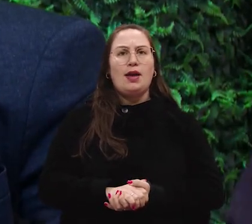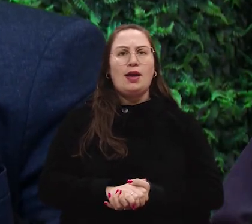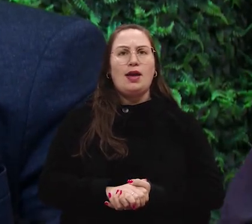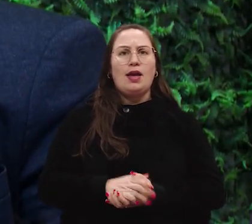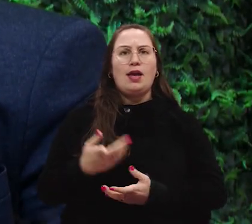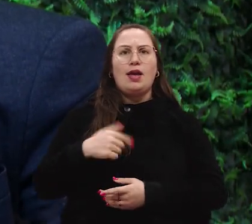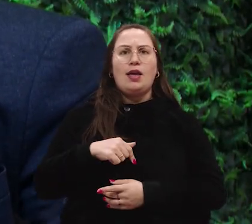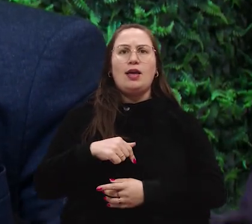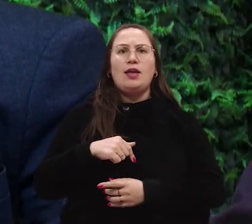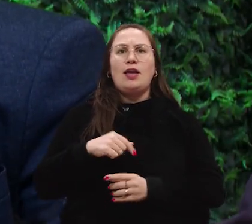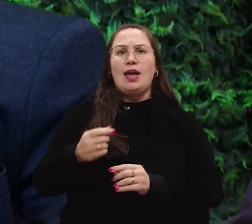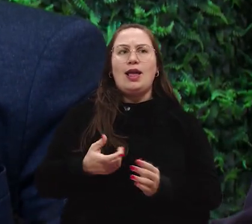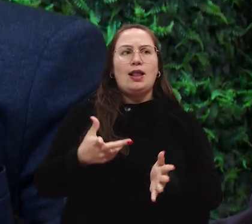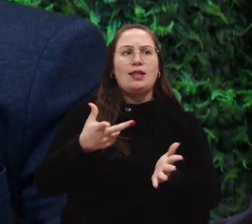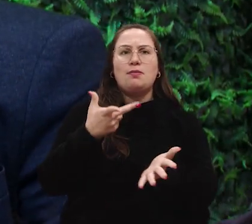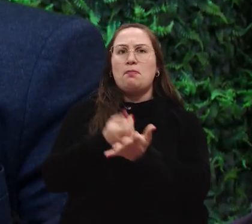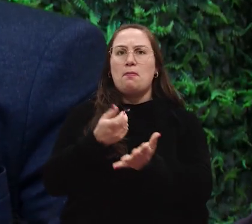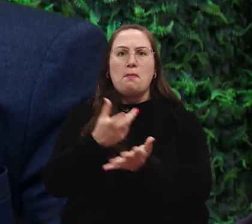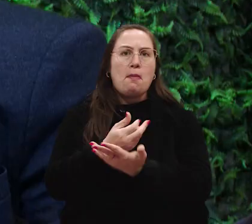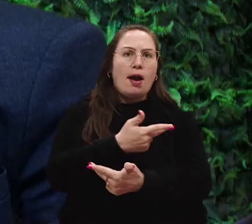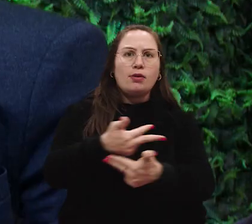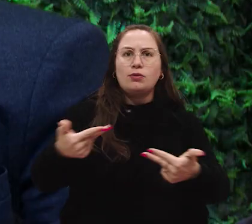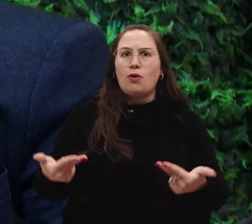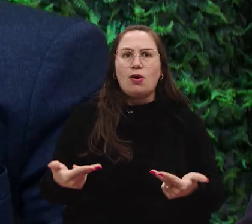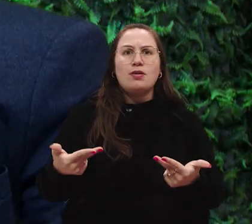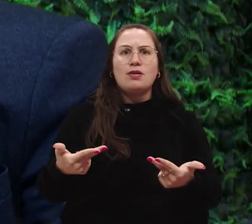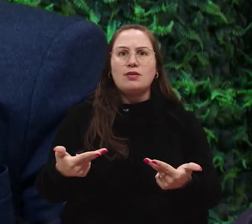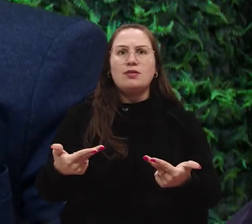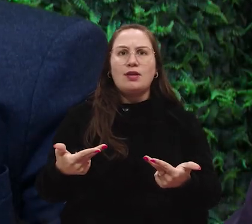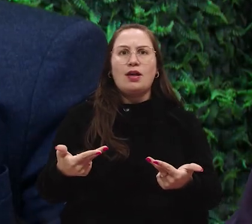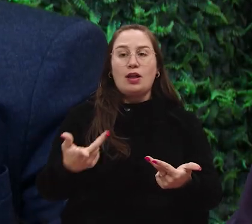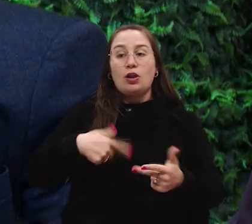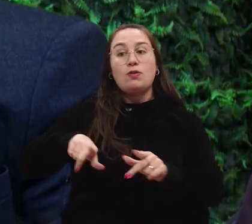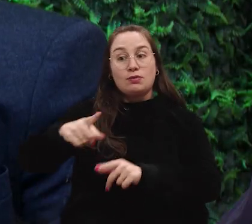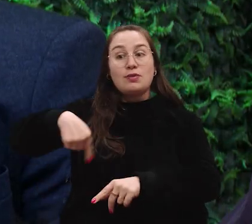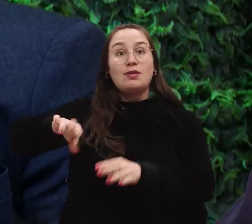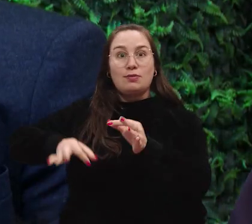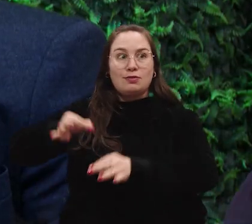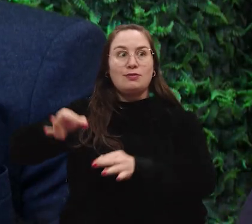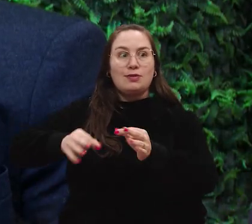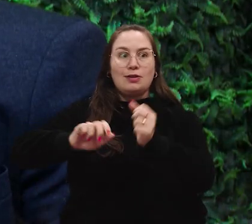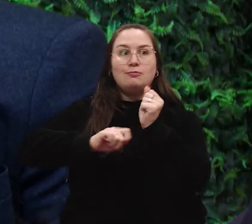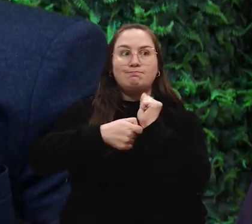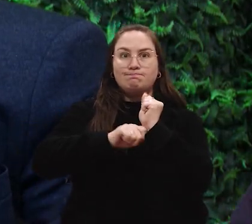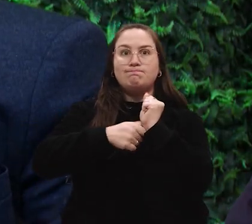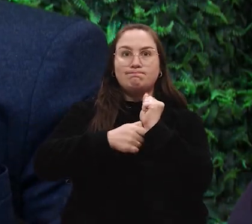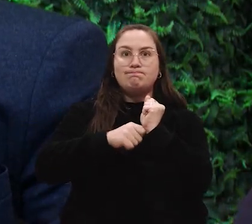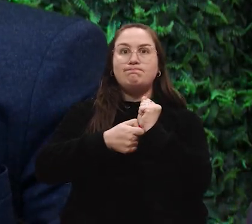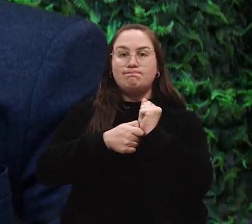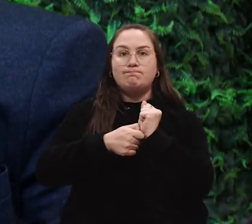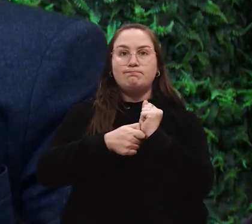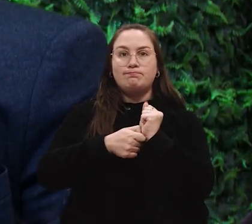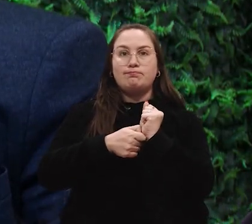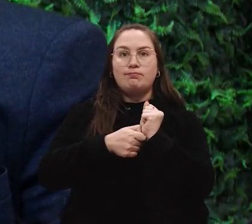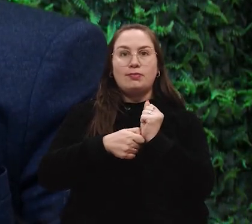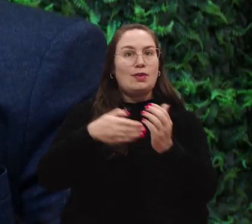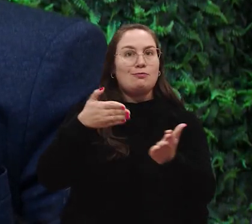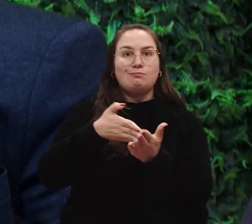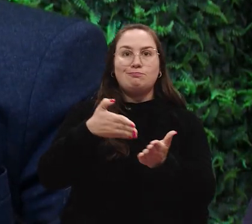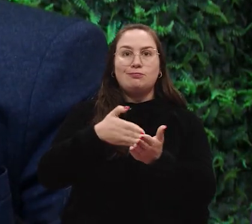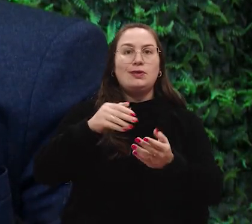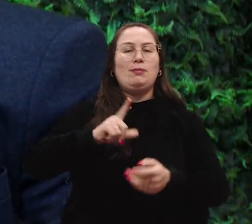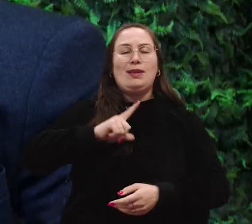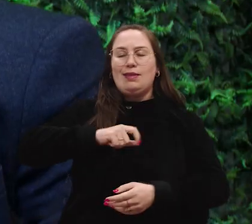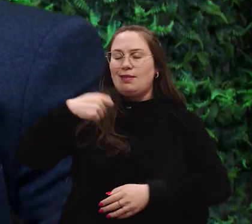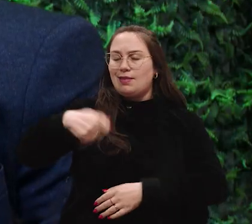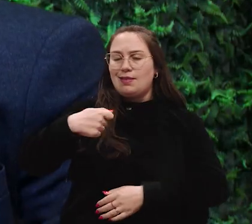Eles lesam no atacado e ressarcem no varejo, sabe? E aí nós temos um judiciário engessado, congestionado, que ainda tem